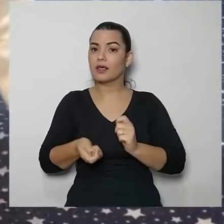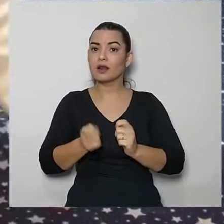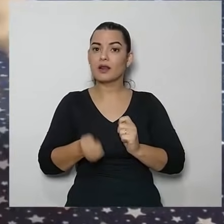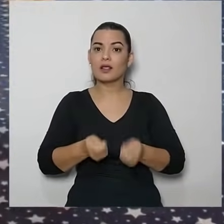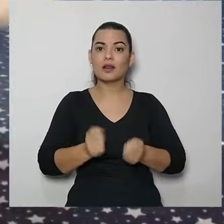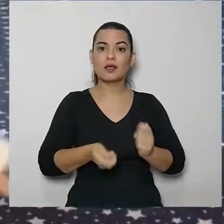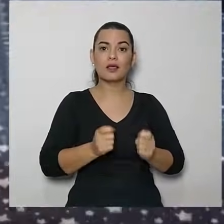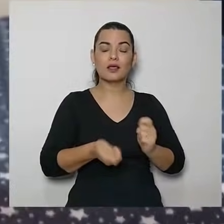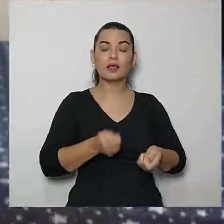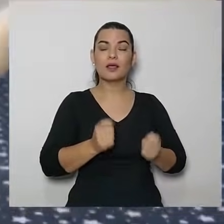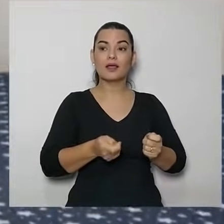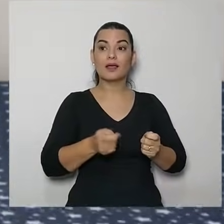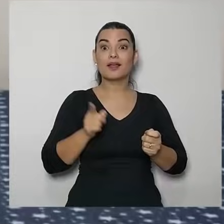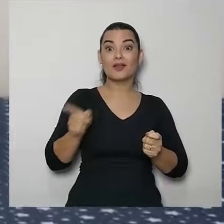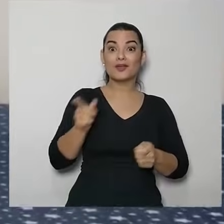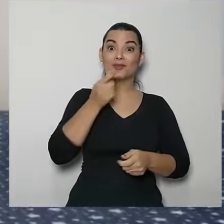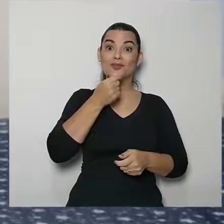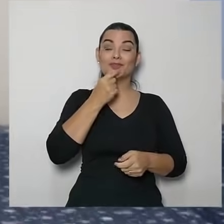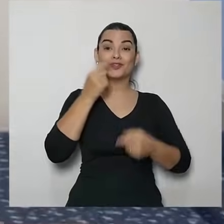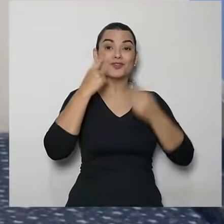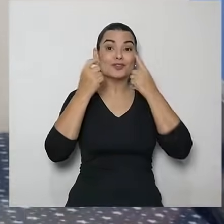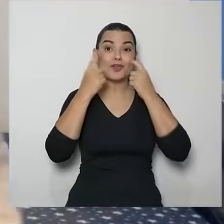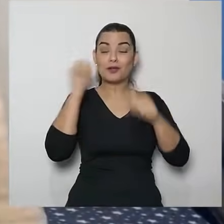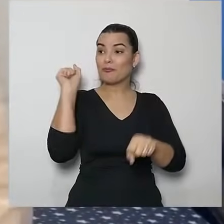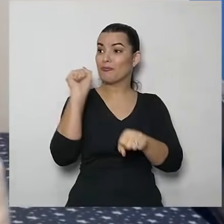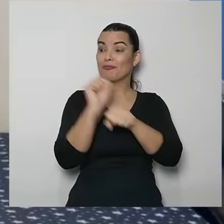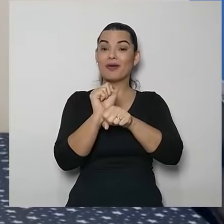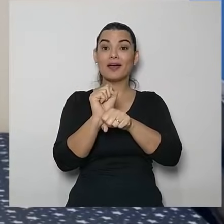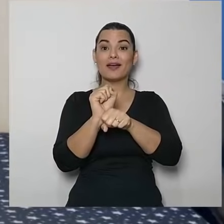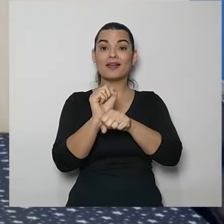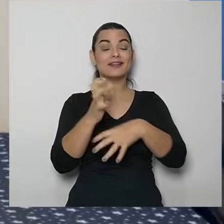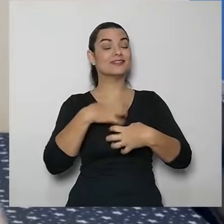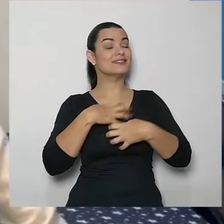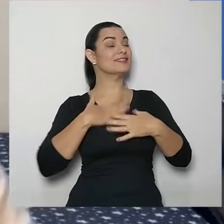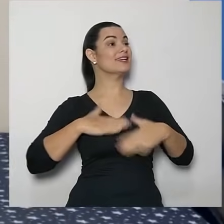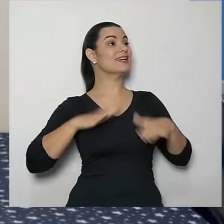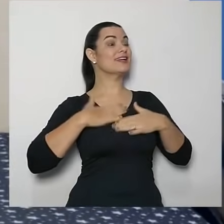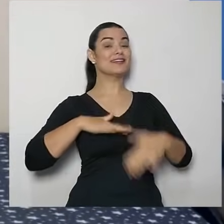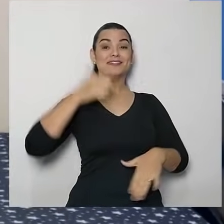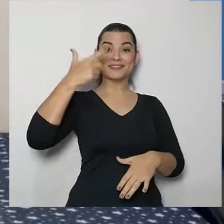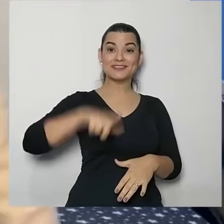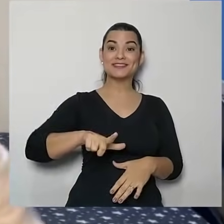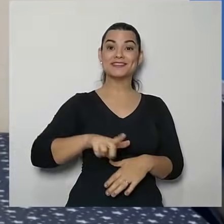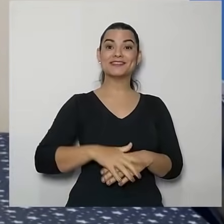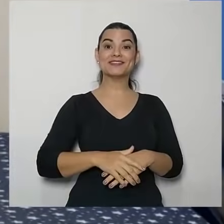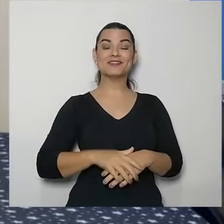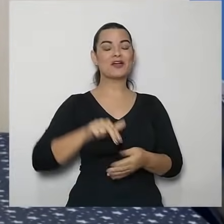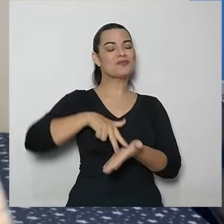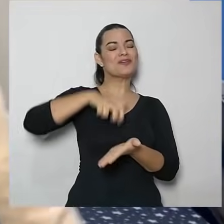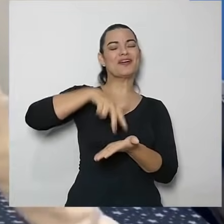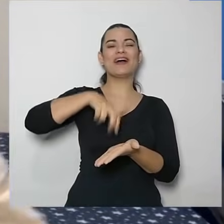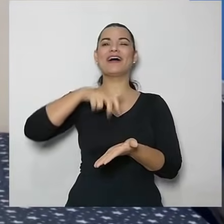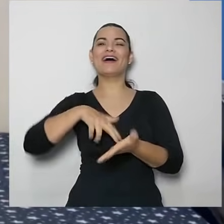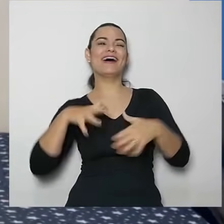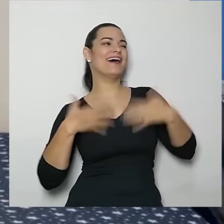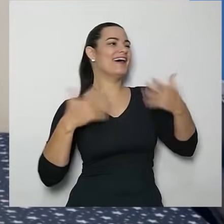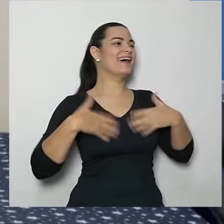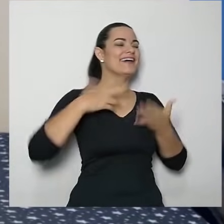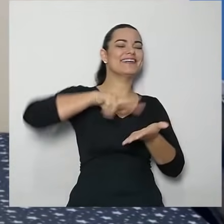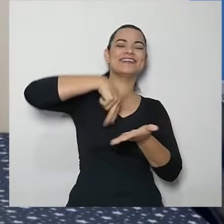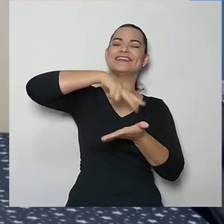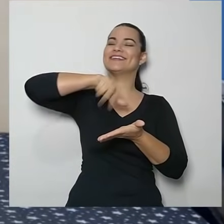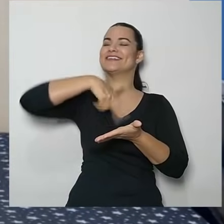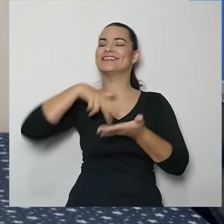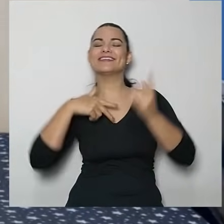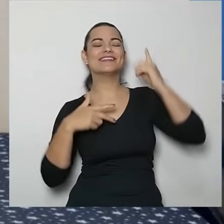Fabinho para de chorar e um sentimento de calma toma conta do menino chorão e ele começa a pular de alegria e a dançar